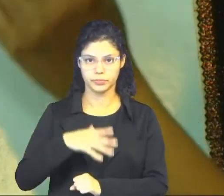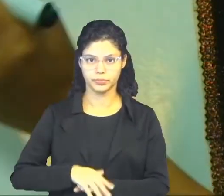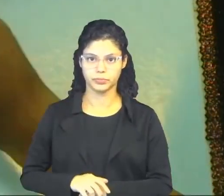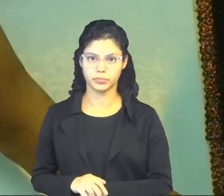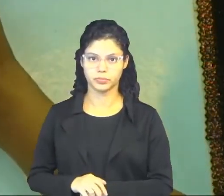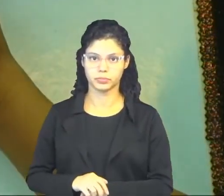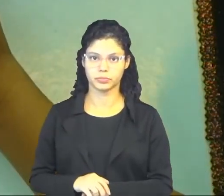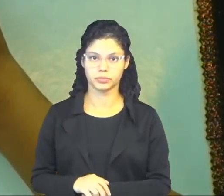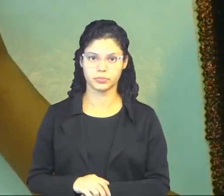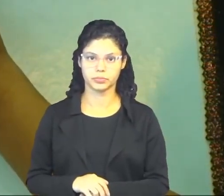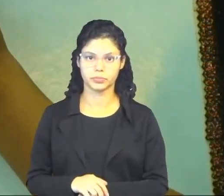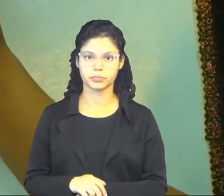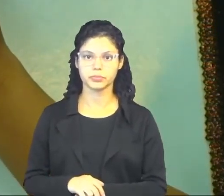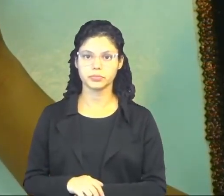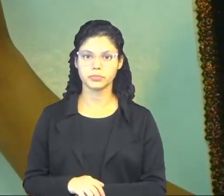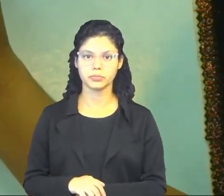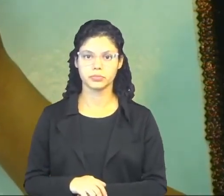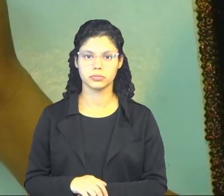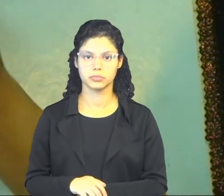tenho